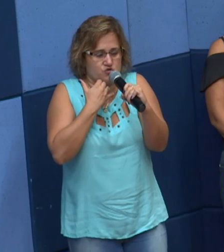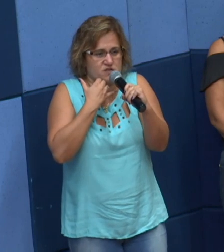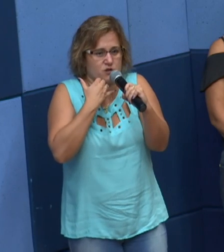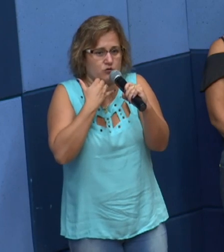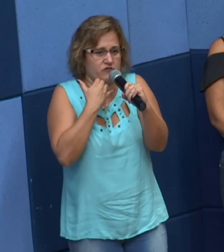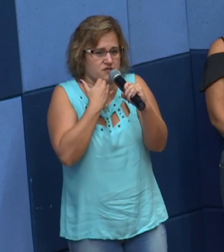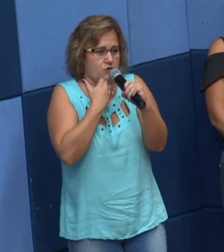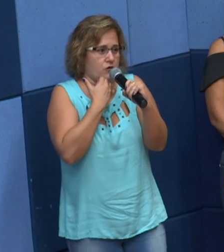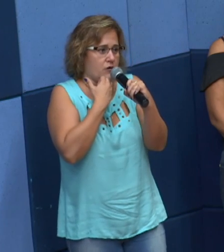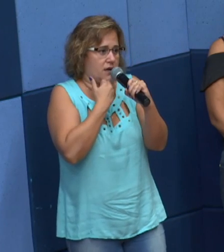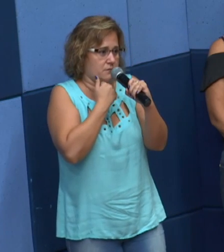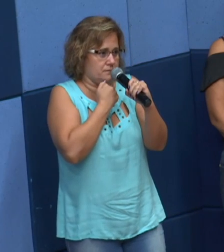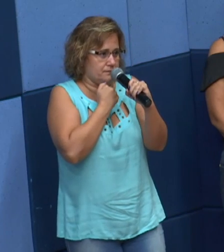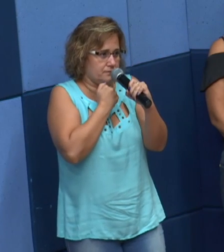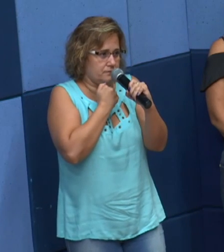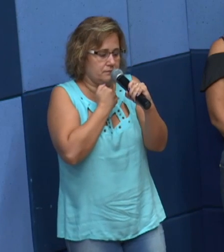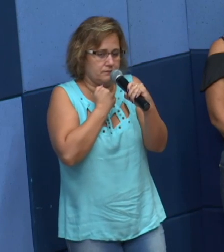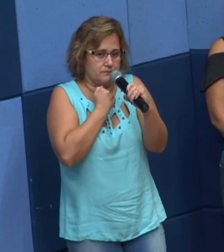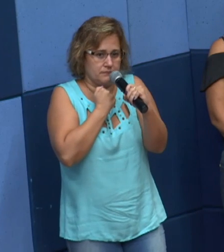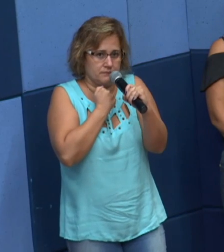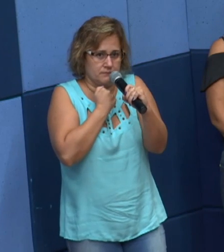interessa, o juiz mandou, você coloca.